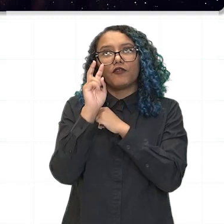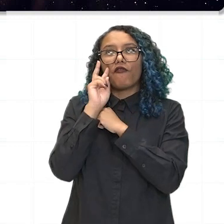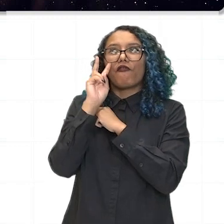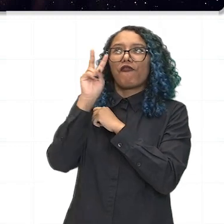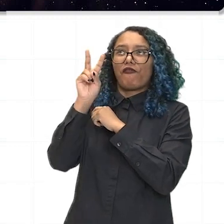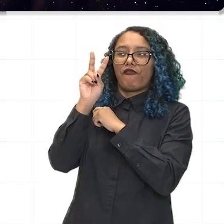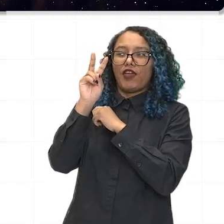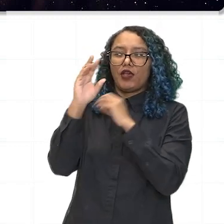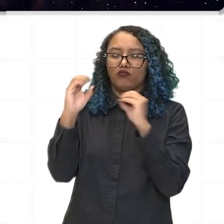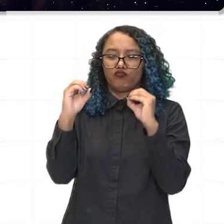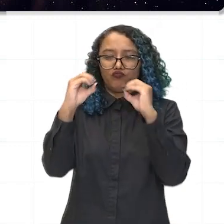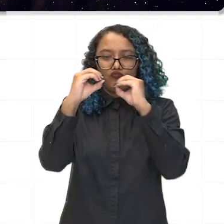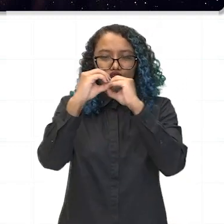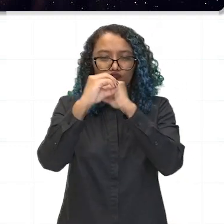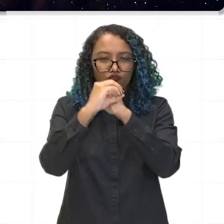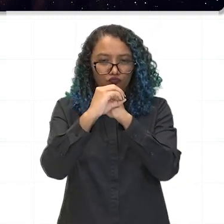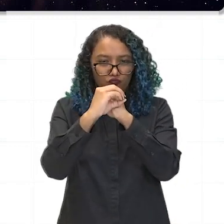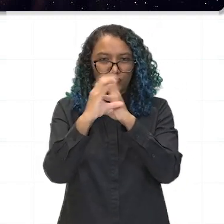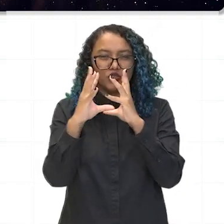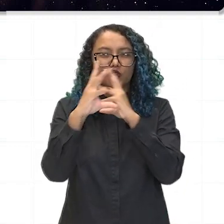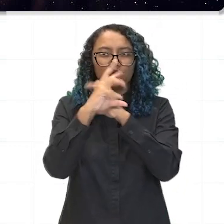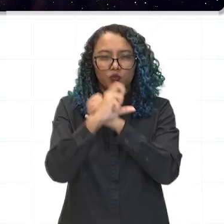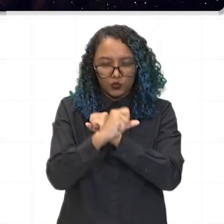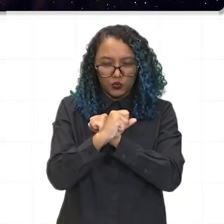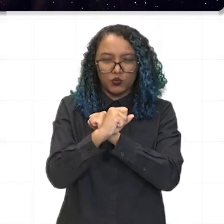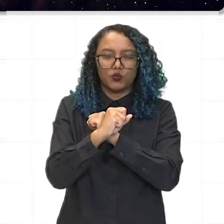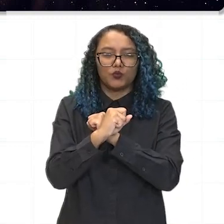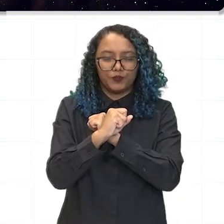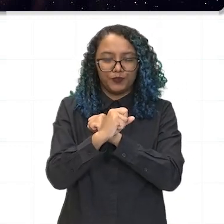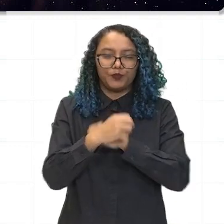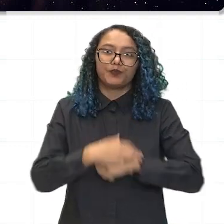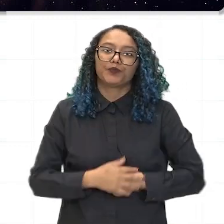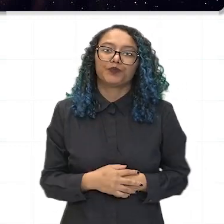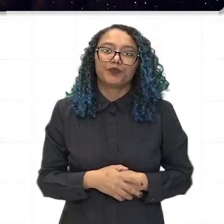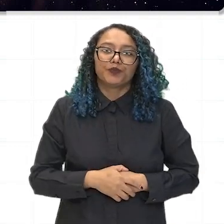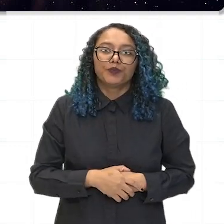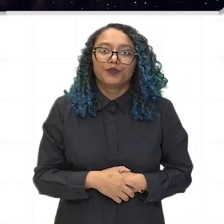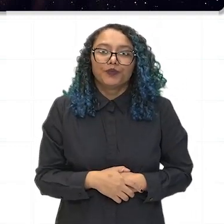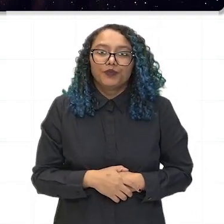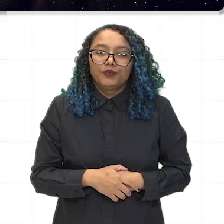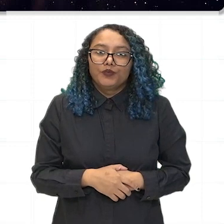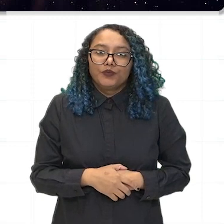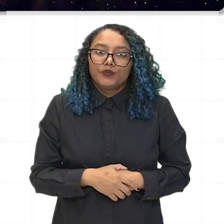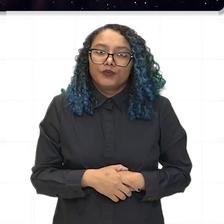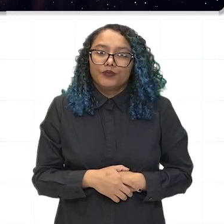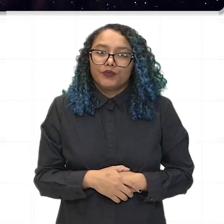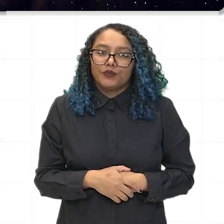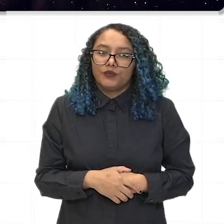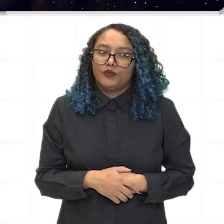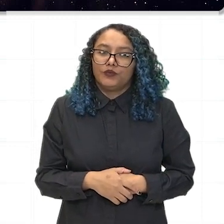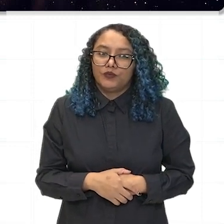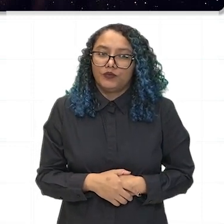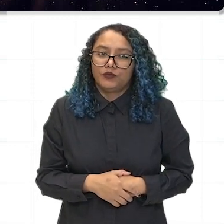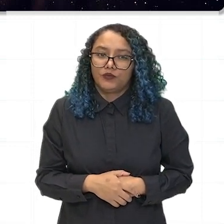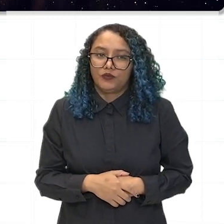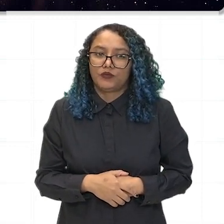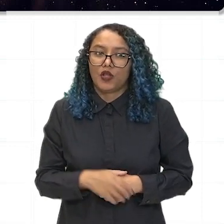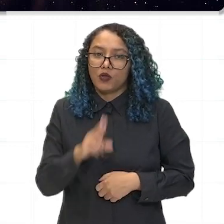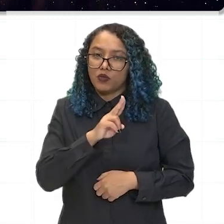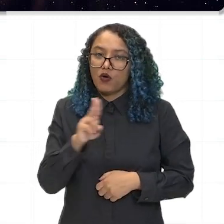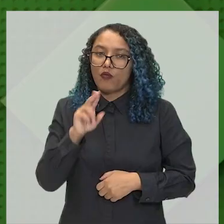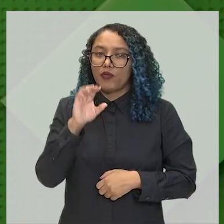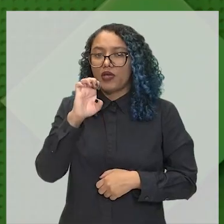na superfície da Terra. Então aí nós temos um evento, um fenômeno astronômico que é chamado de